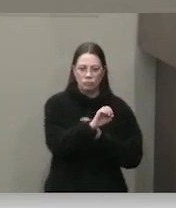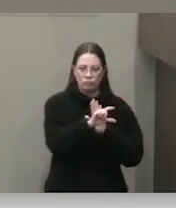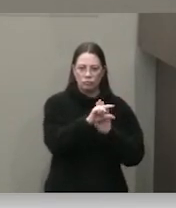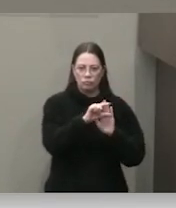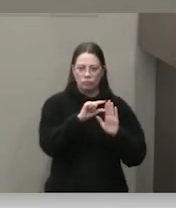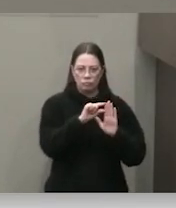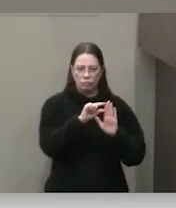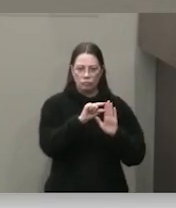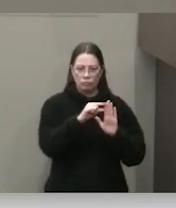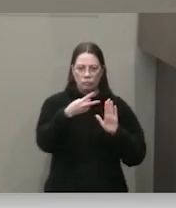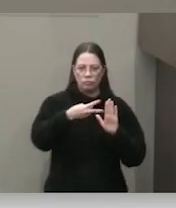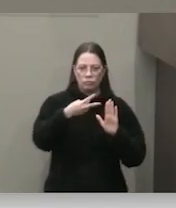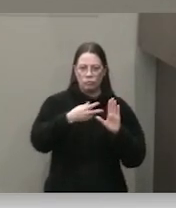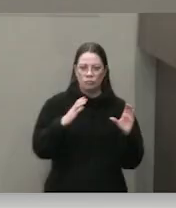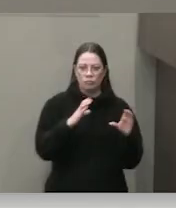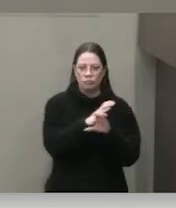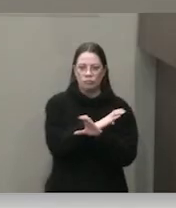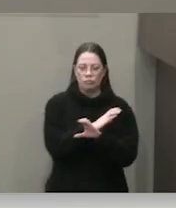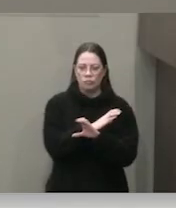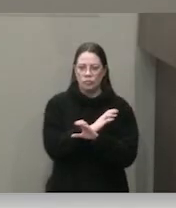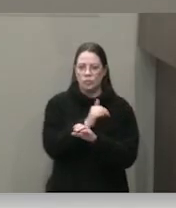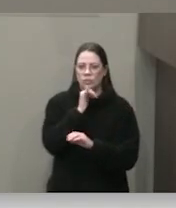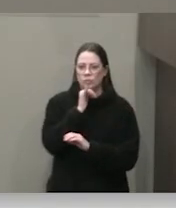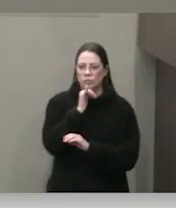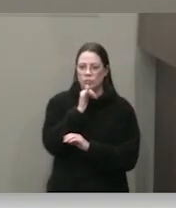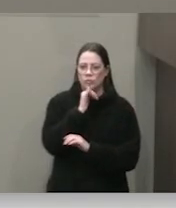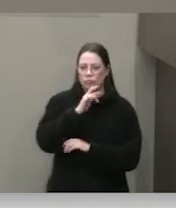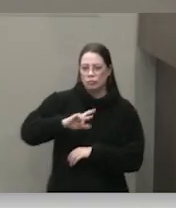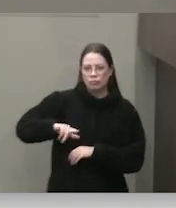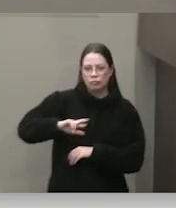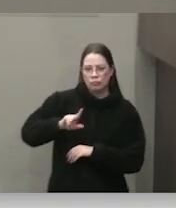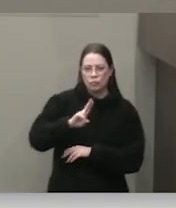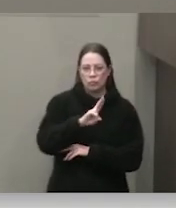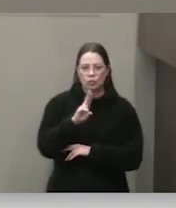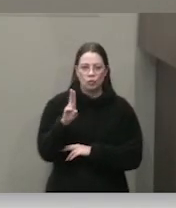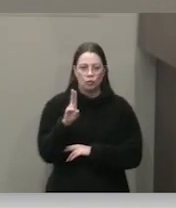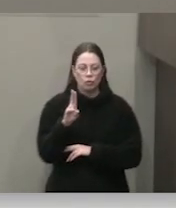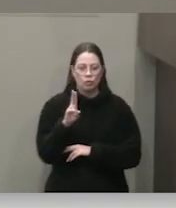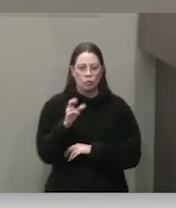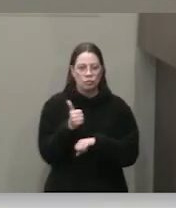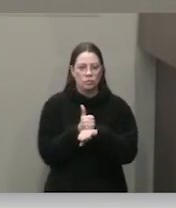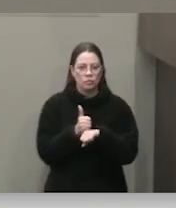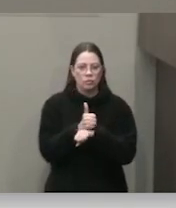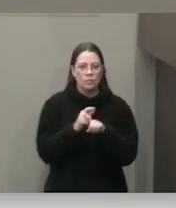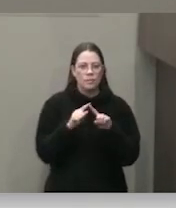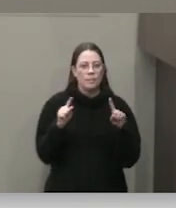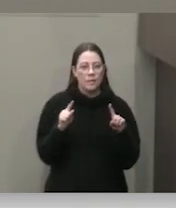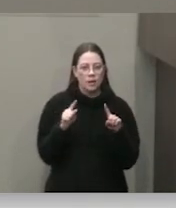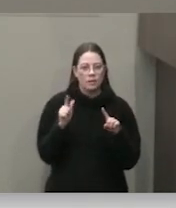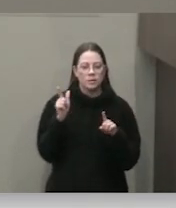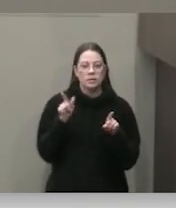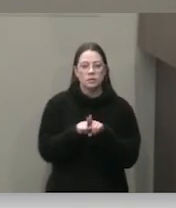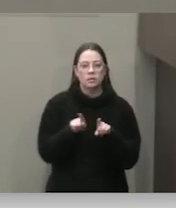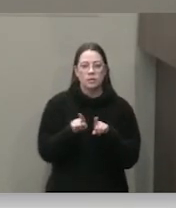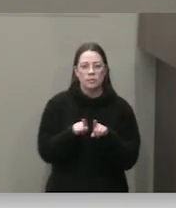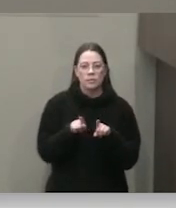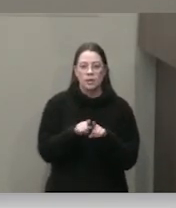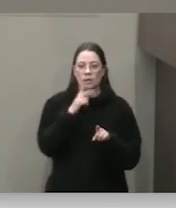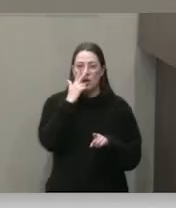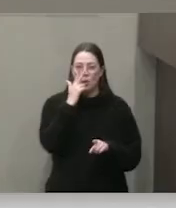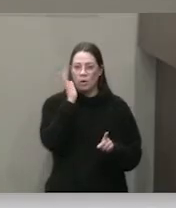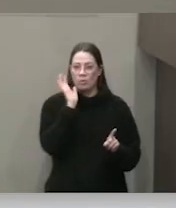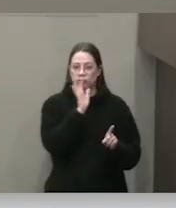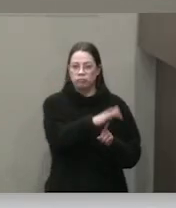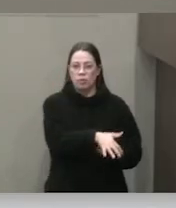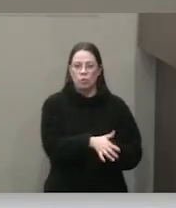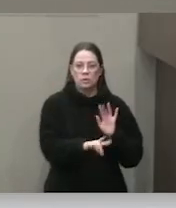2º todo. Ou seja, não é só uma questão do nome, mas que compromete a legislação.